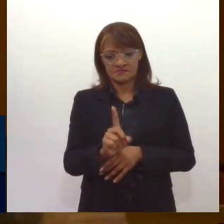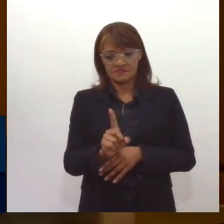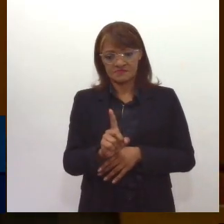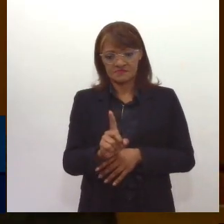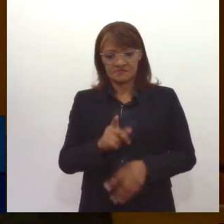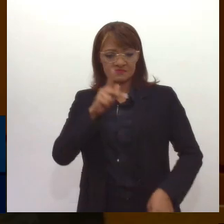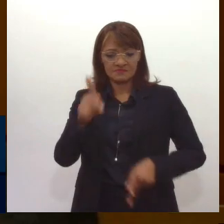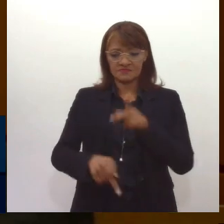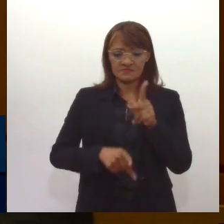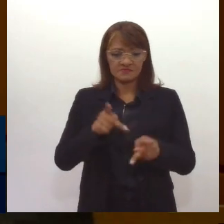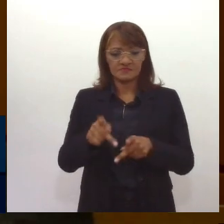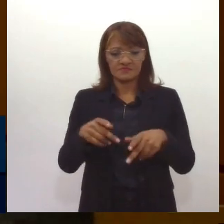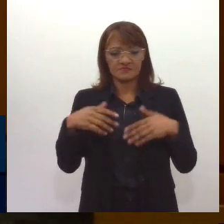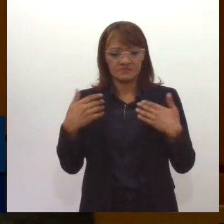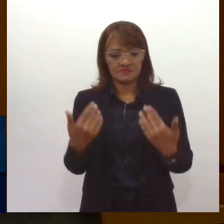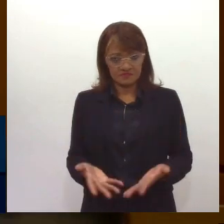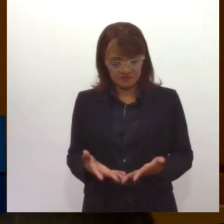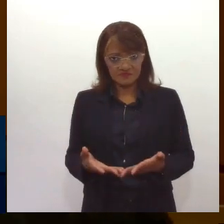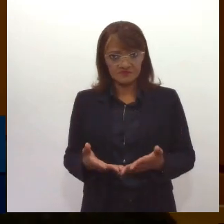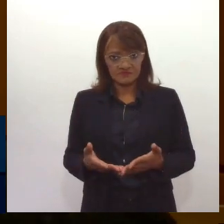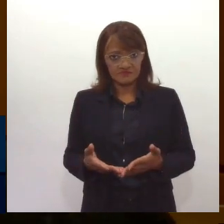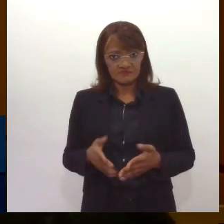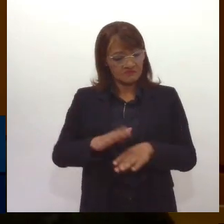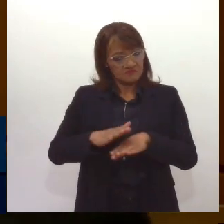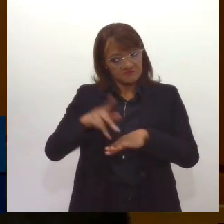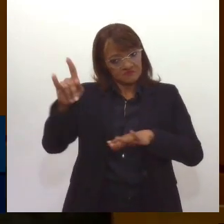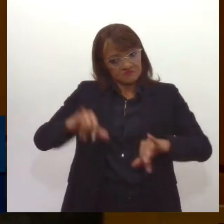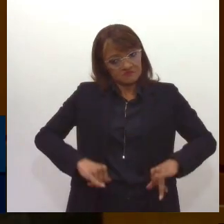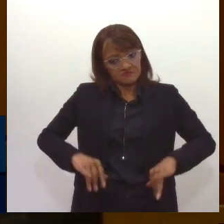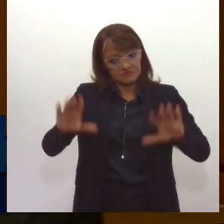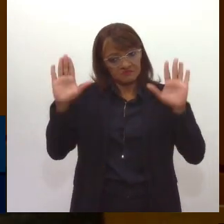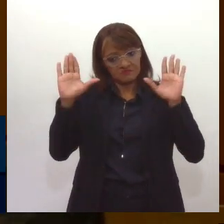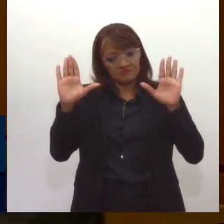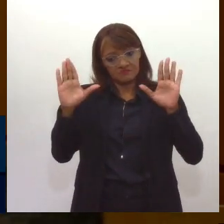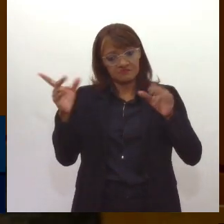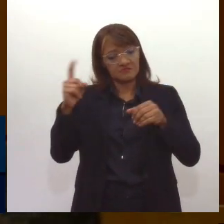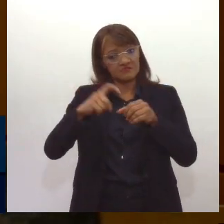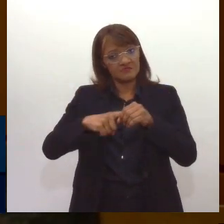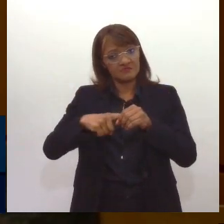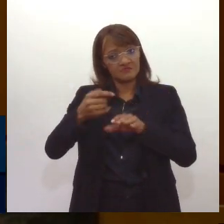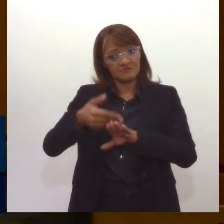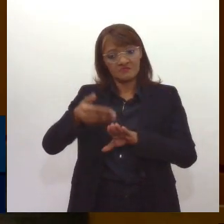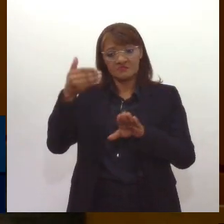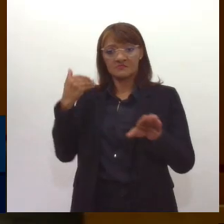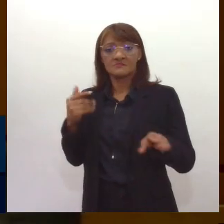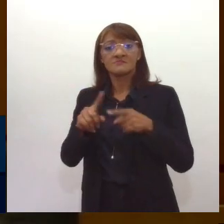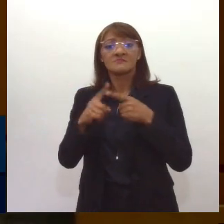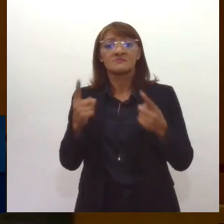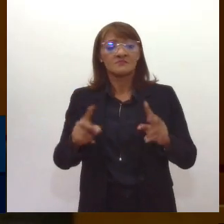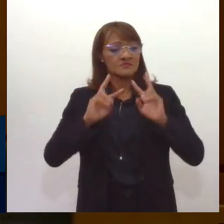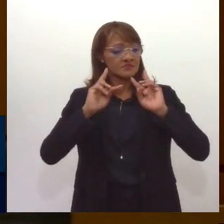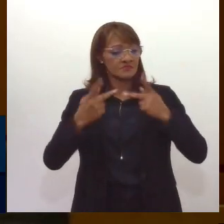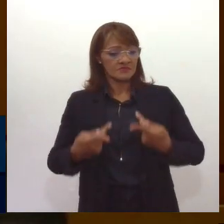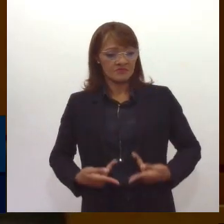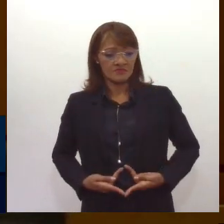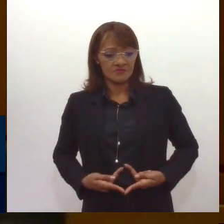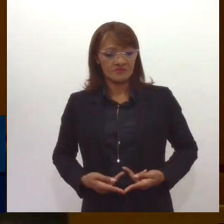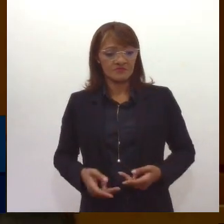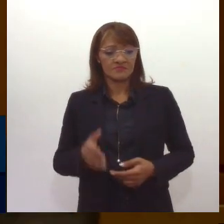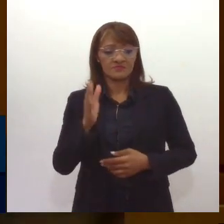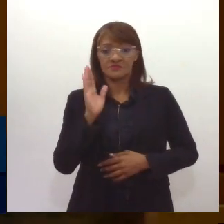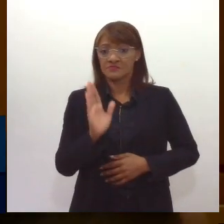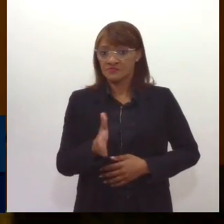que vai ser, né? Porque mais a humanidade, porque ele já deixou bem evidente que políticas